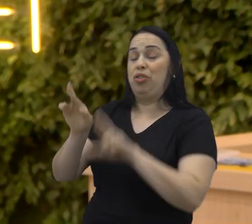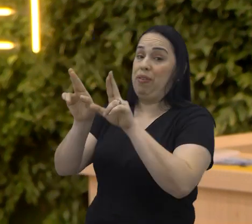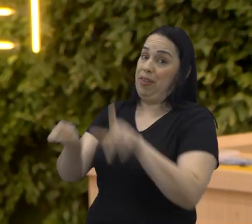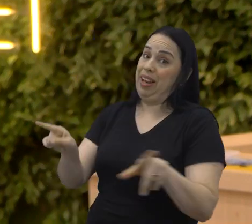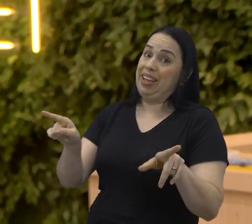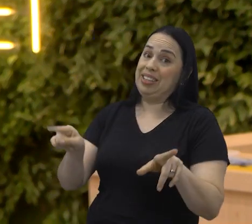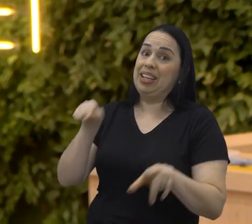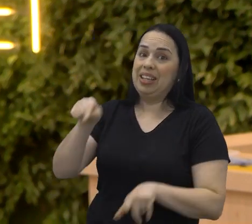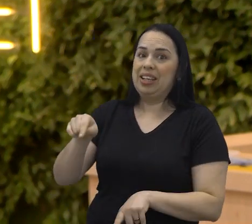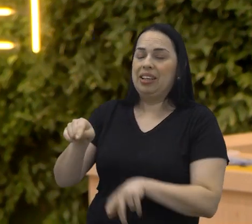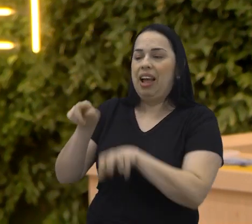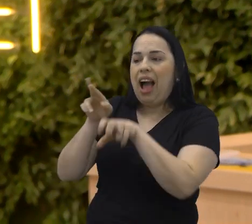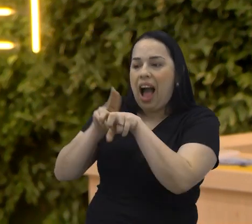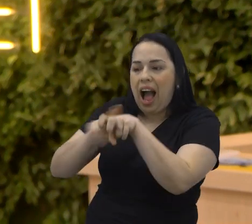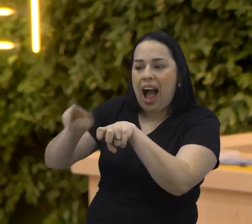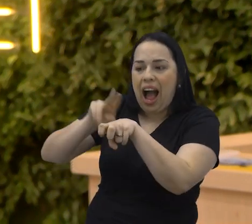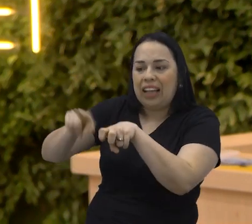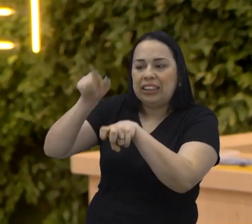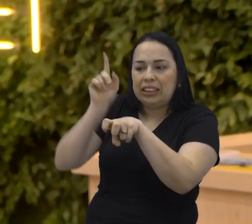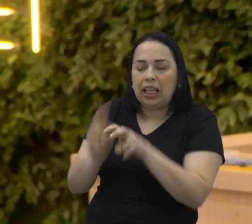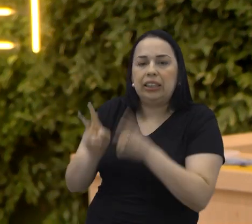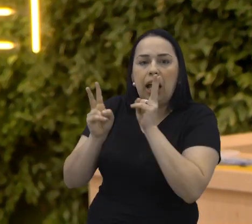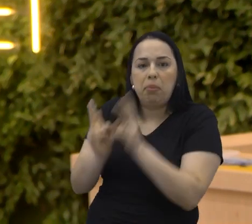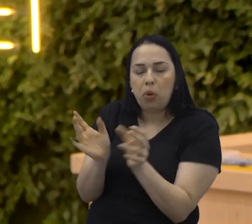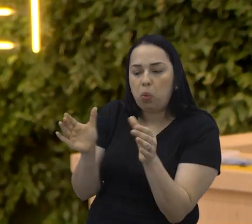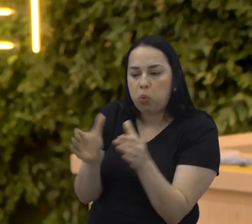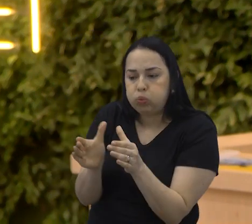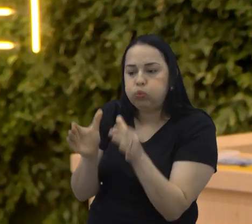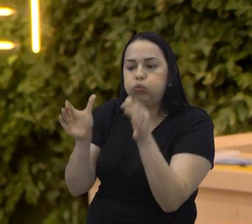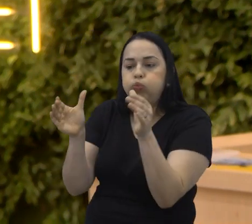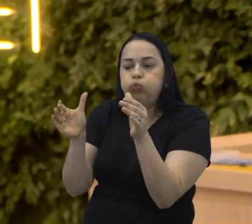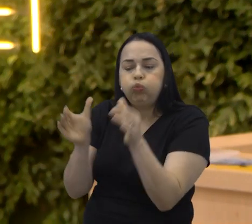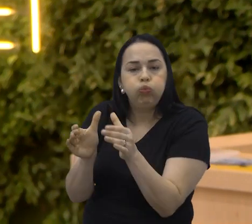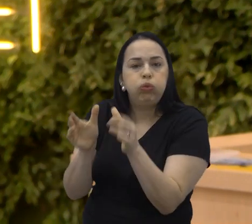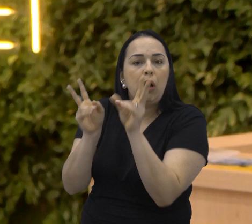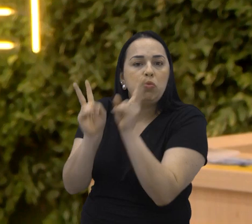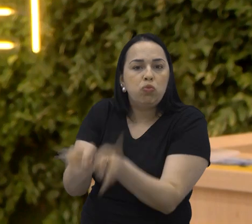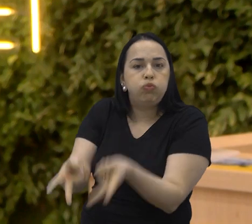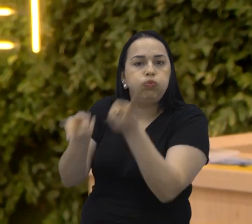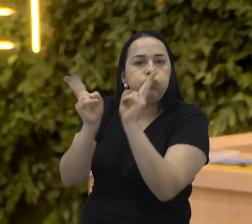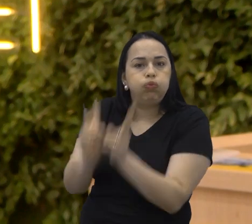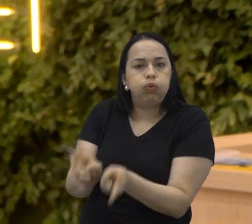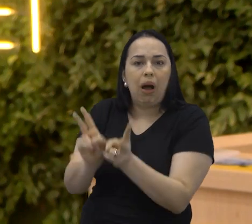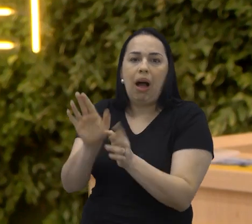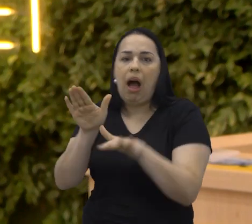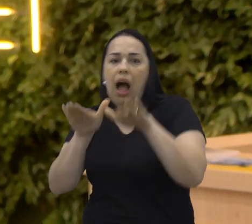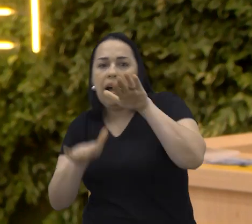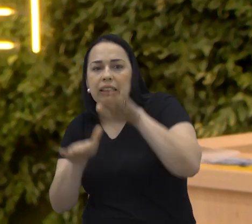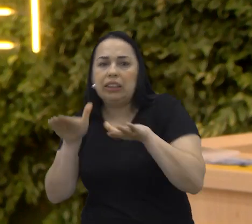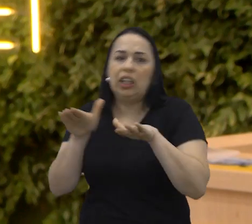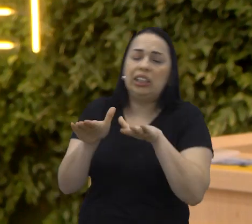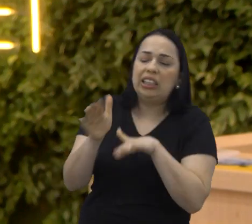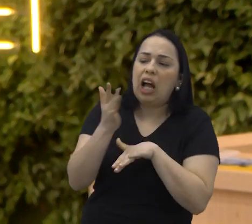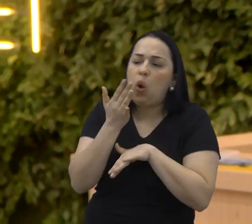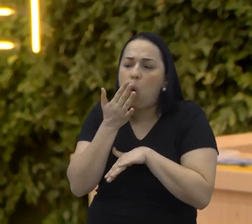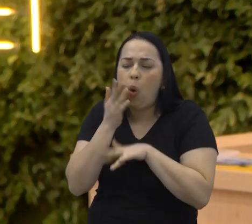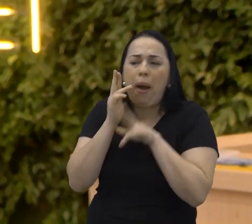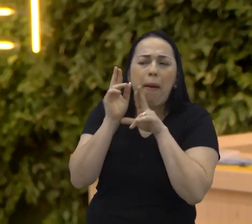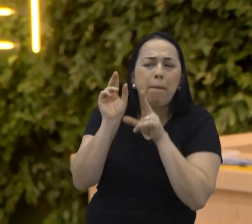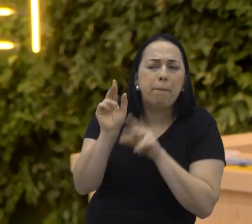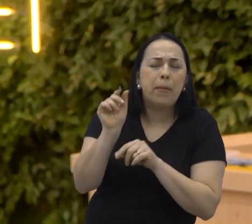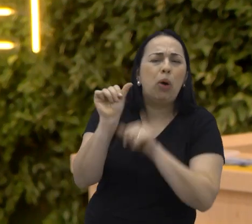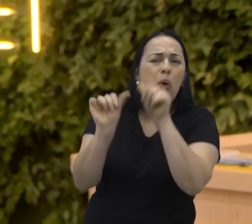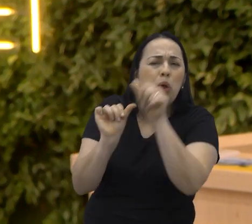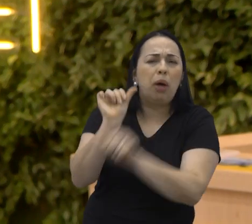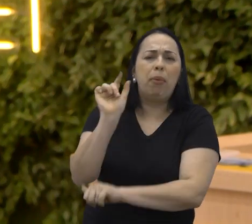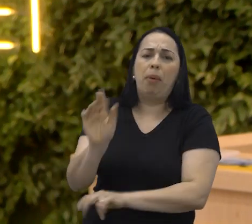mudar. Diferente das raças que a gente sempre sabe que eles vão ser todos seguindo o mesmo padrão, muito parecidos, às vezes tem uma diferença, né,